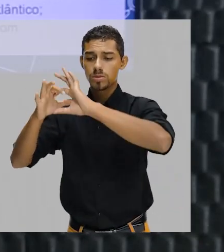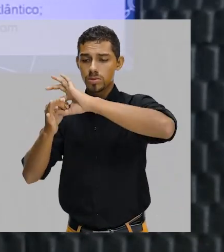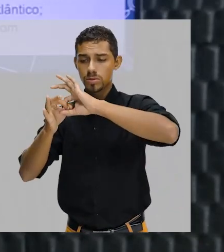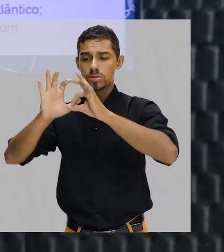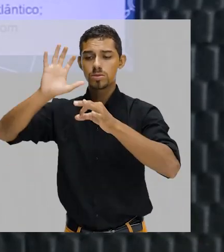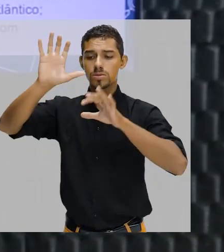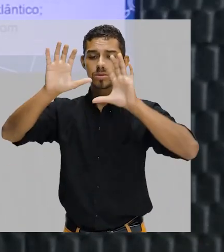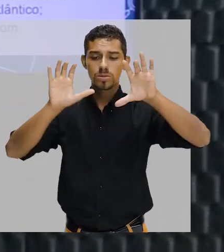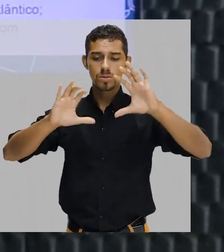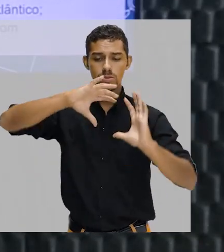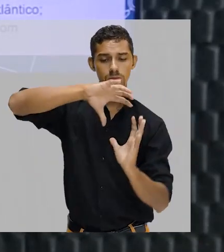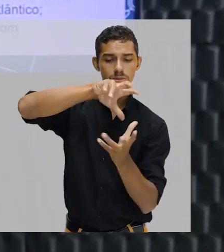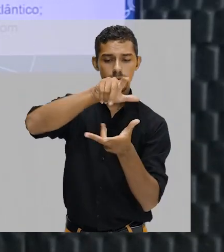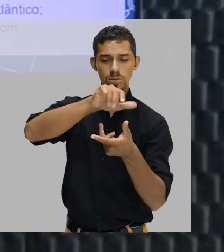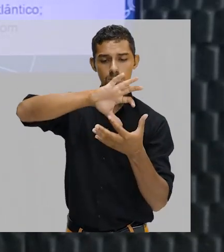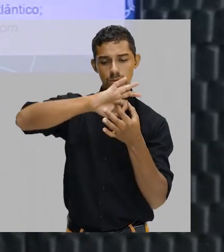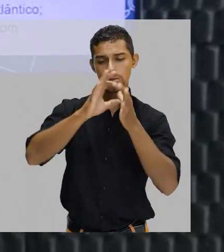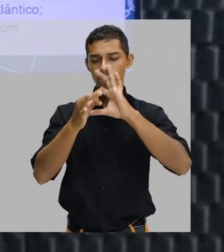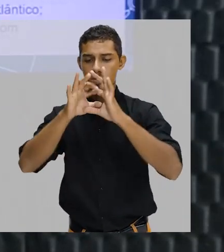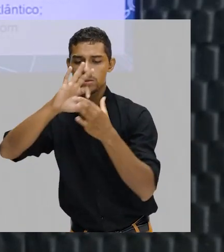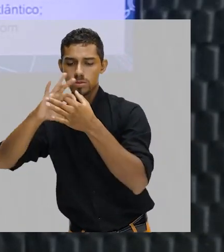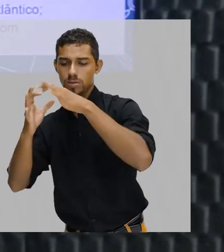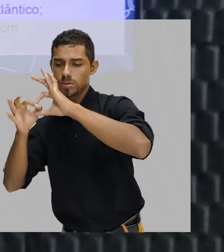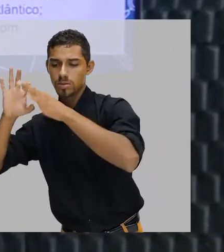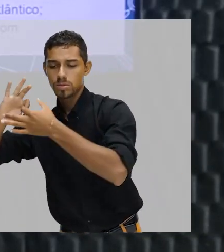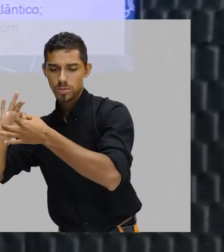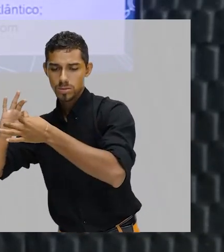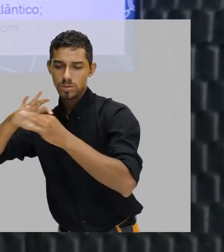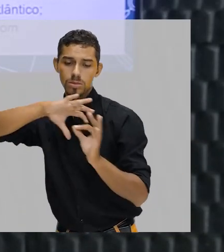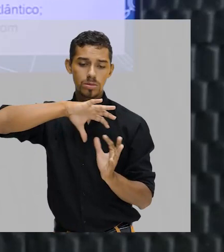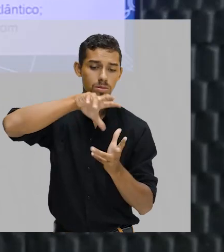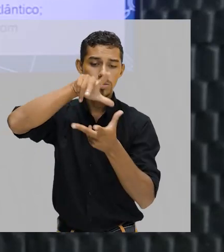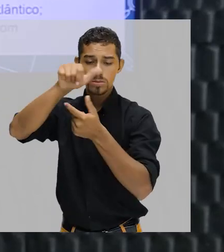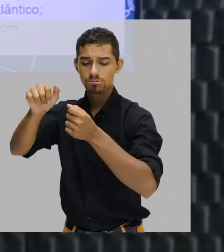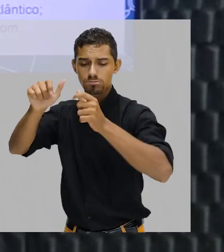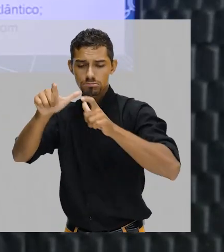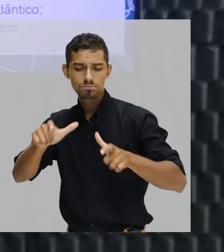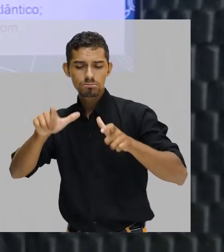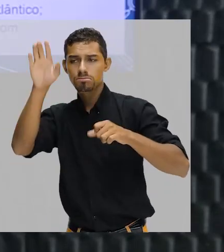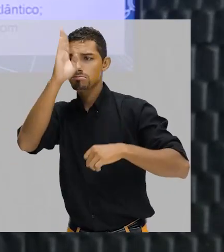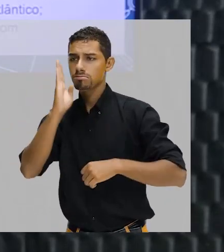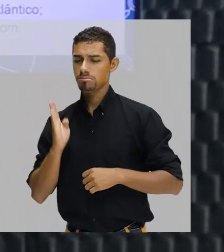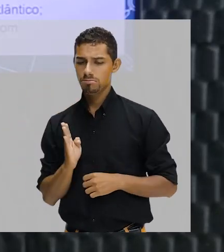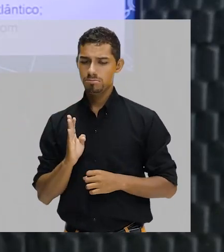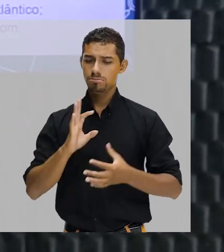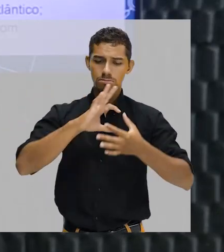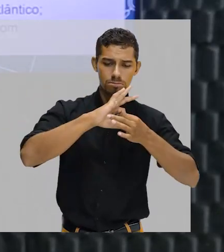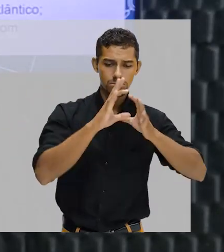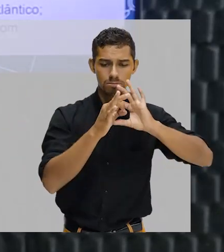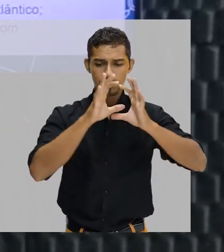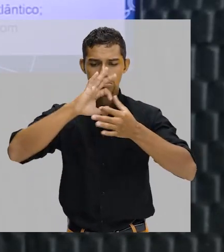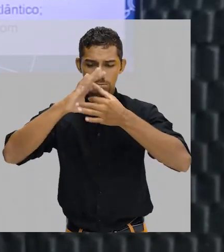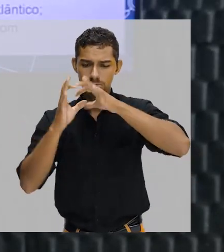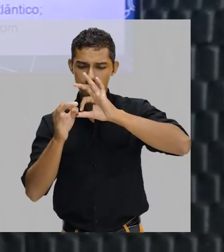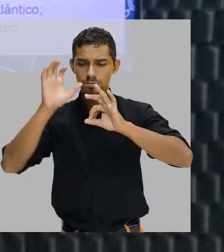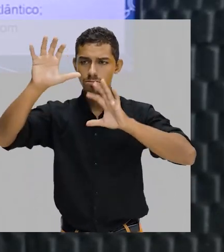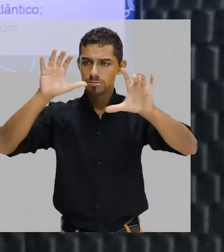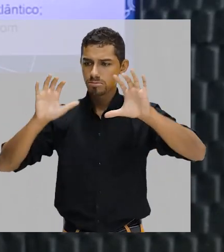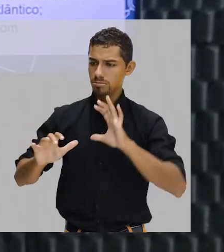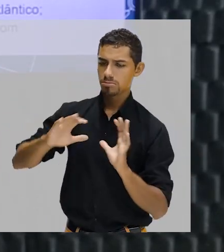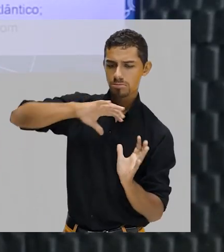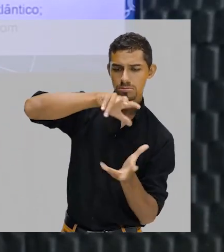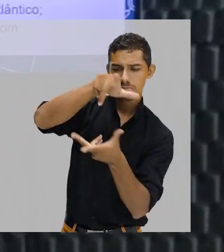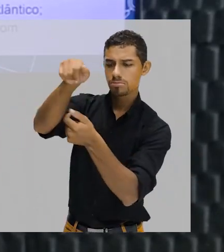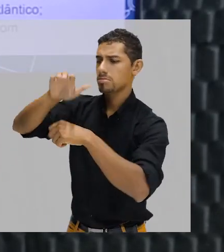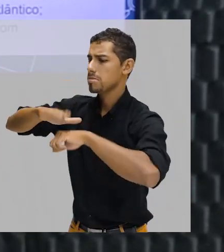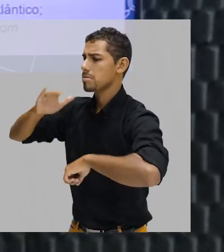tem dimensões de tamanho relativas a um continente. Tá? O Brasil é um dos maiores países em extensão